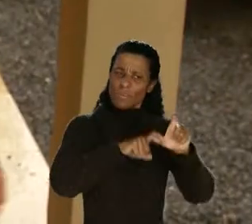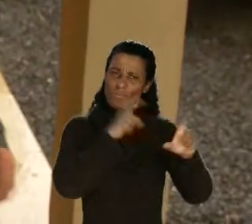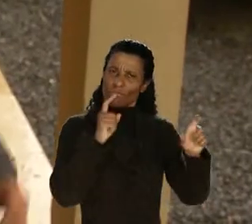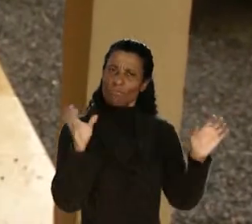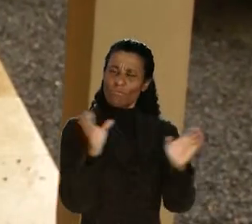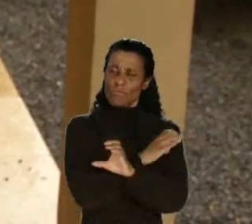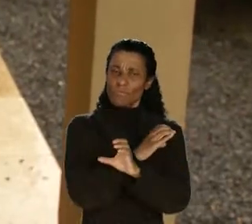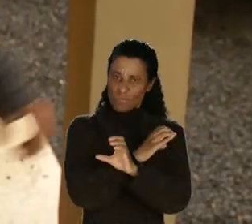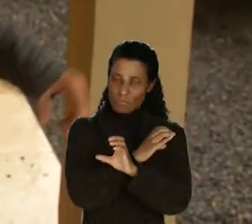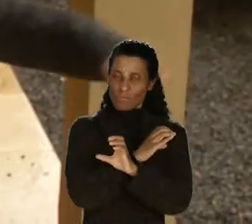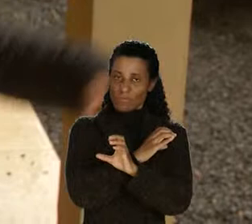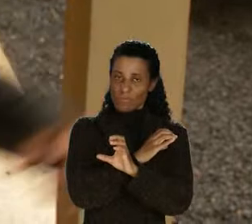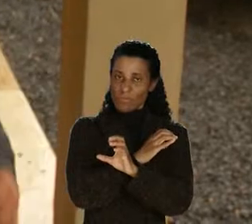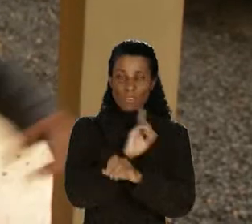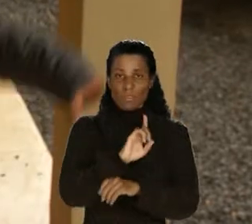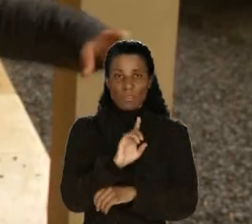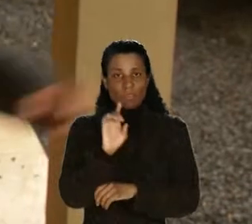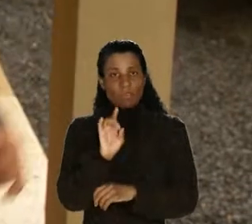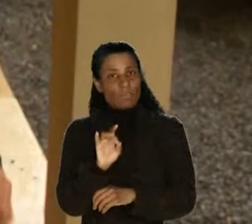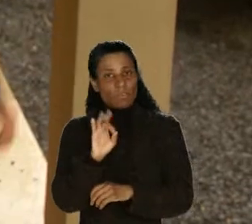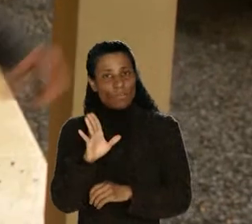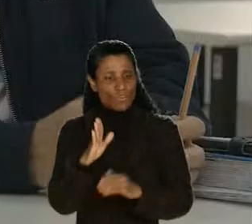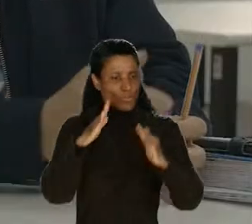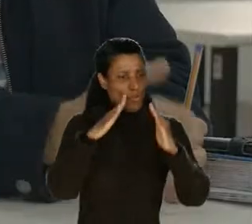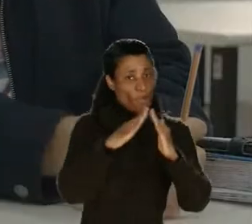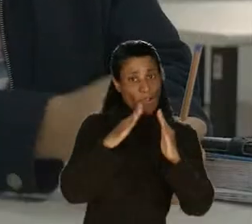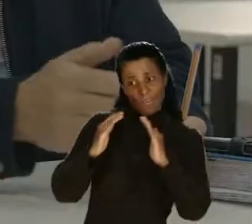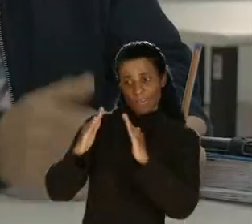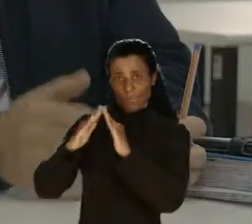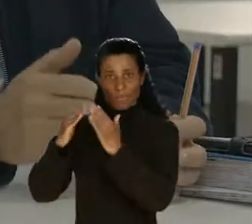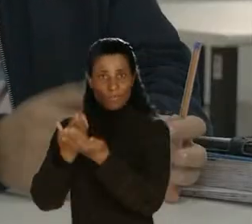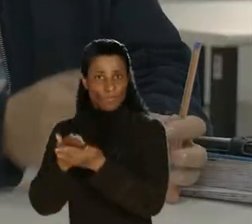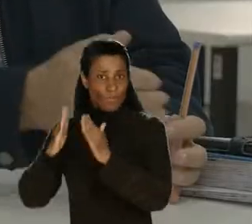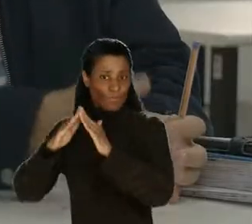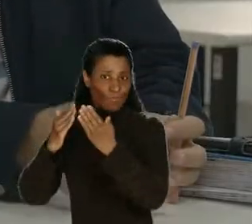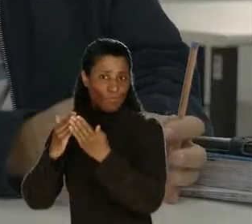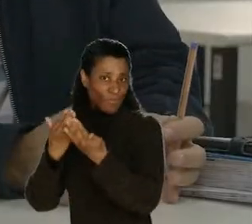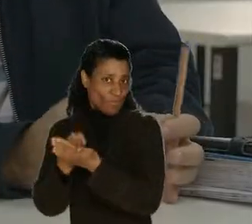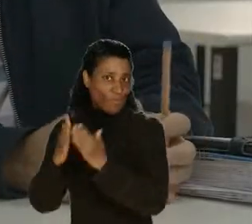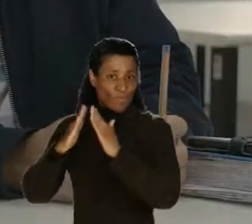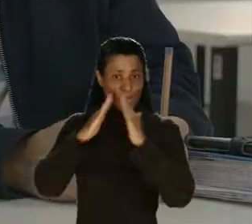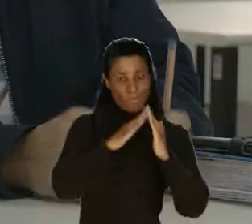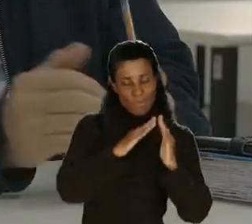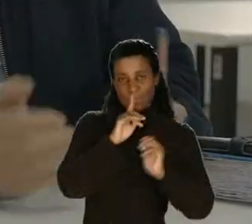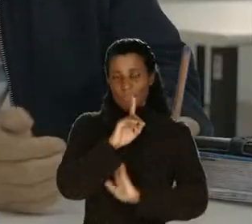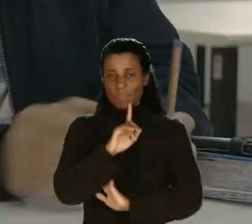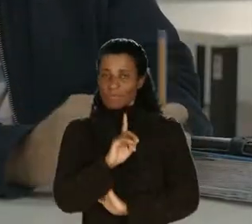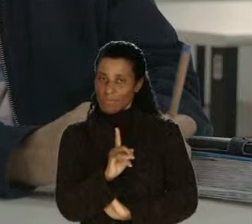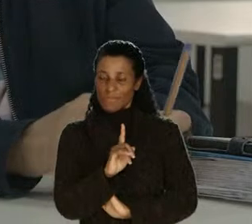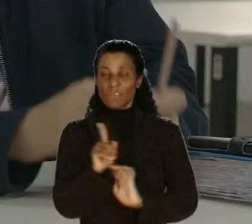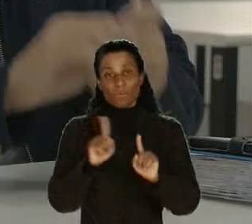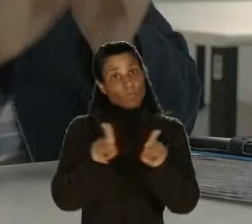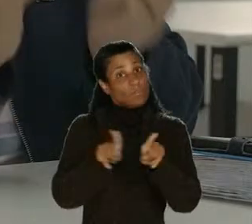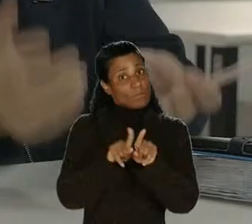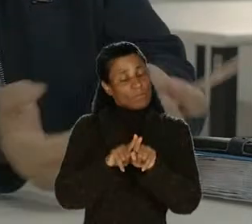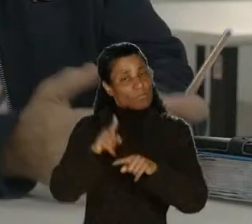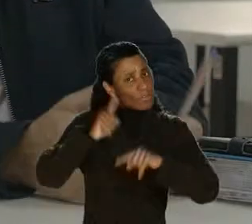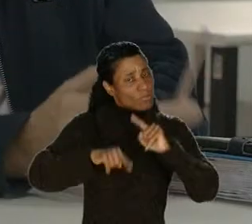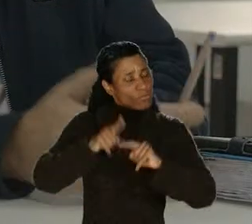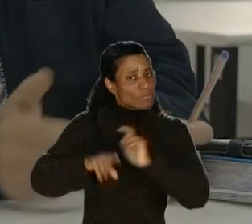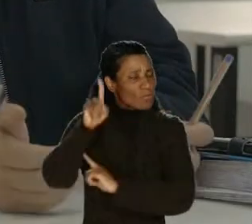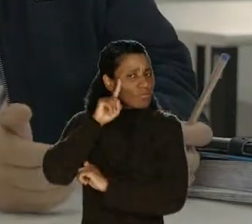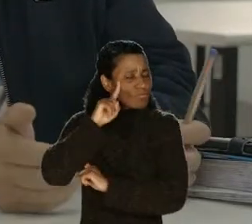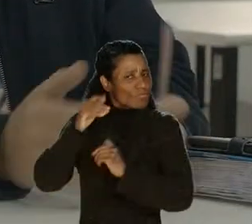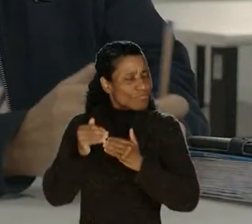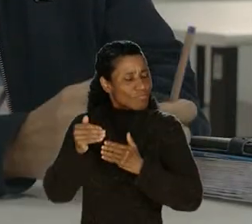da autonomia plena, né? Não só no seu deslocar de casa para a escola, da escola para casa, mas também no seu dia a dia, nas atividades